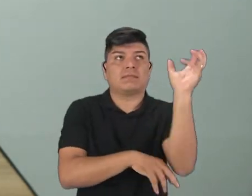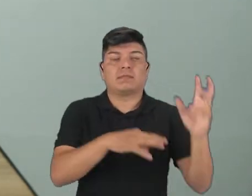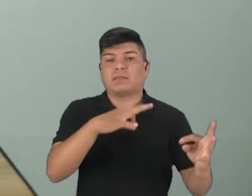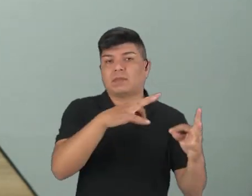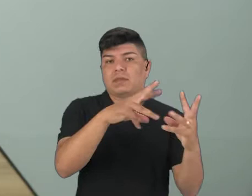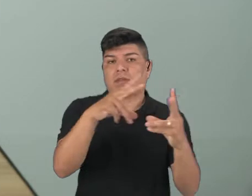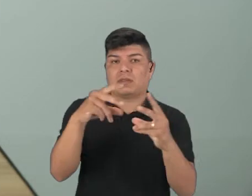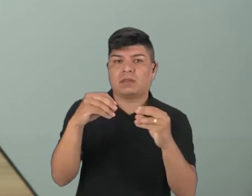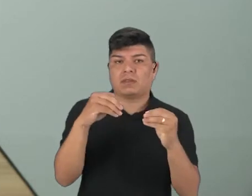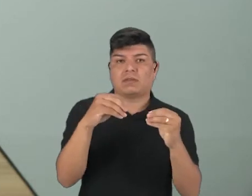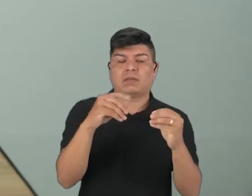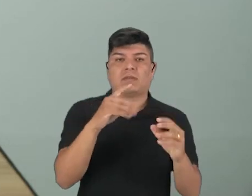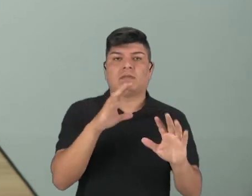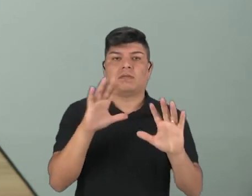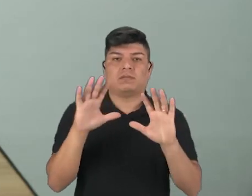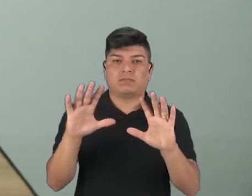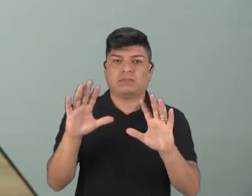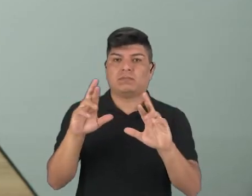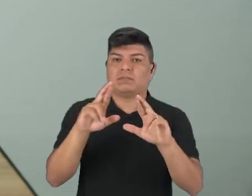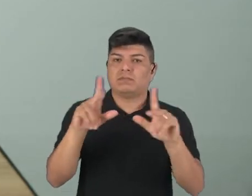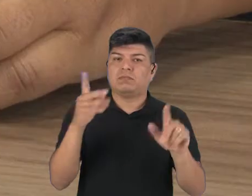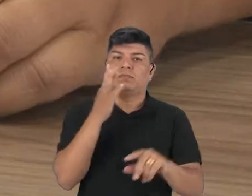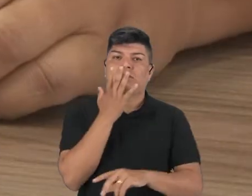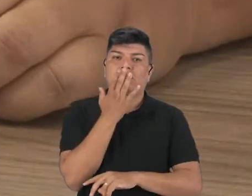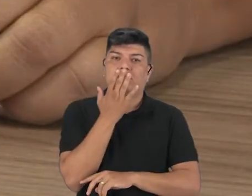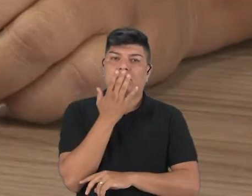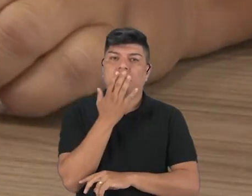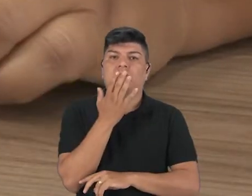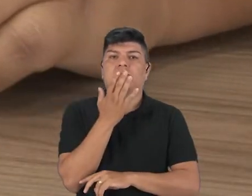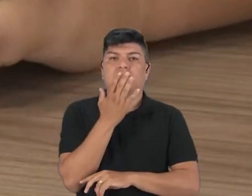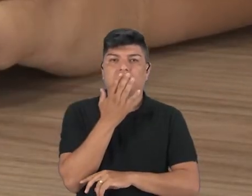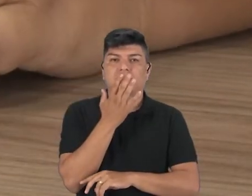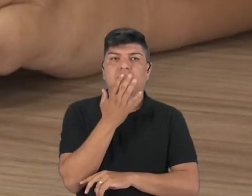tudo há uma forma com diferentes cores.